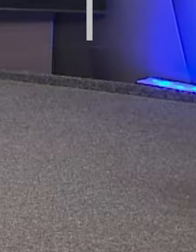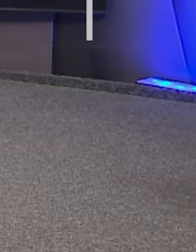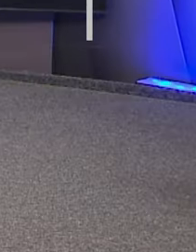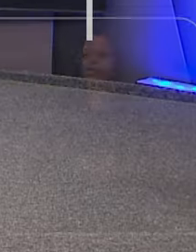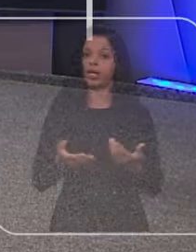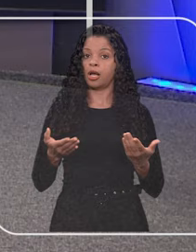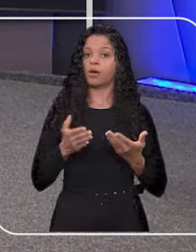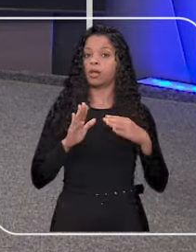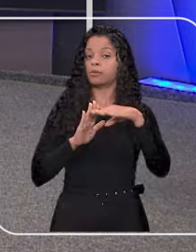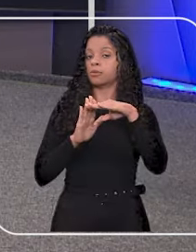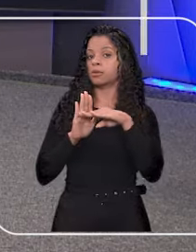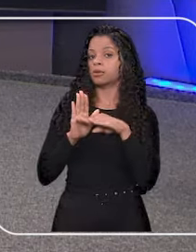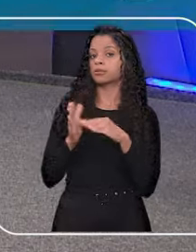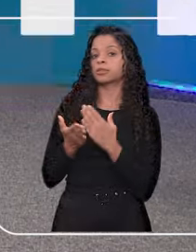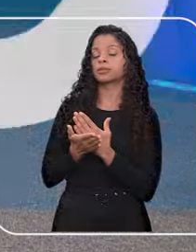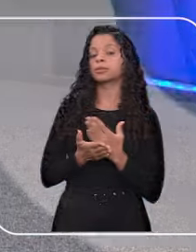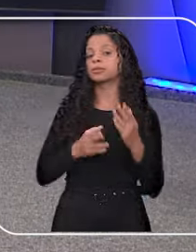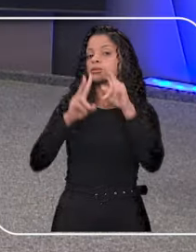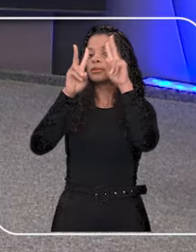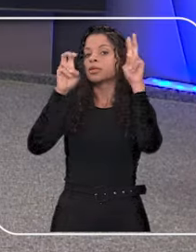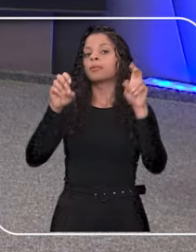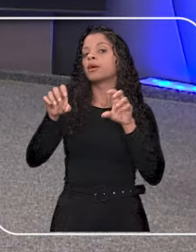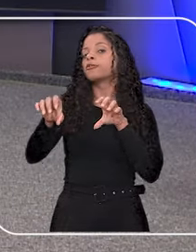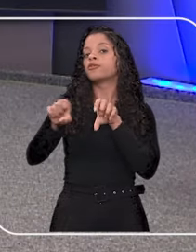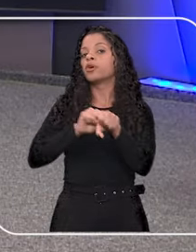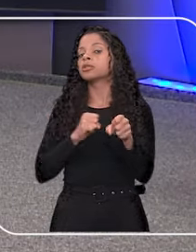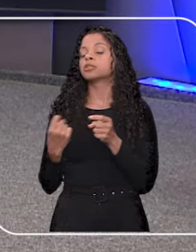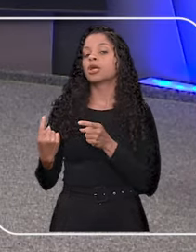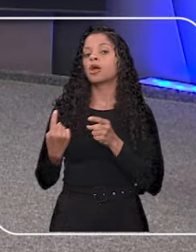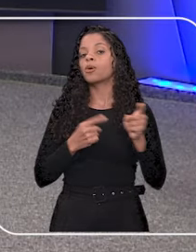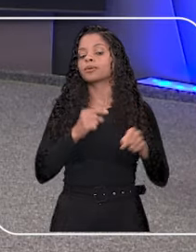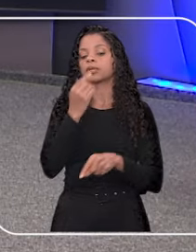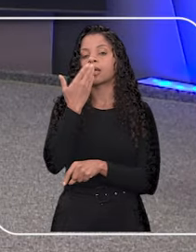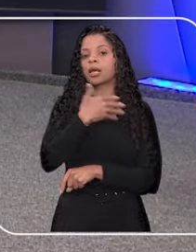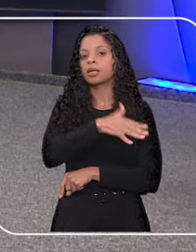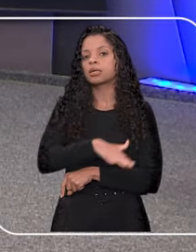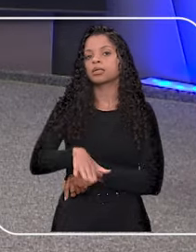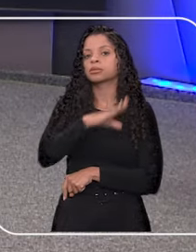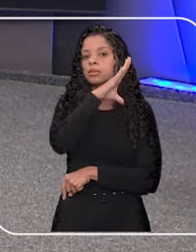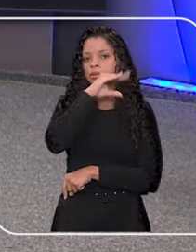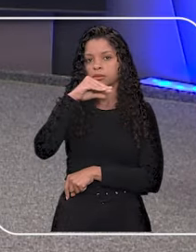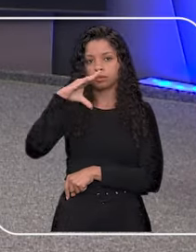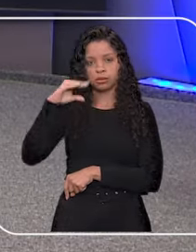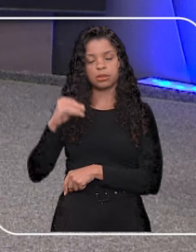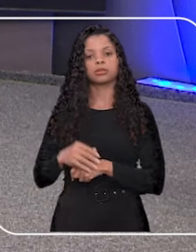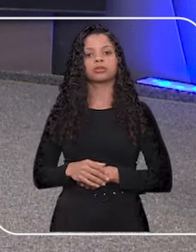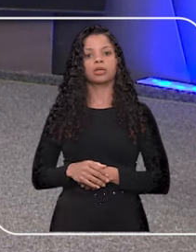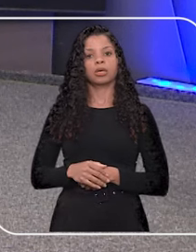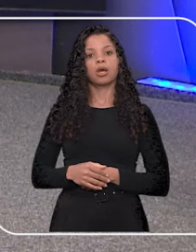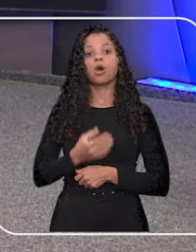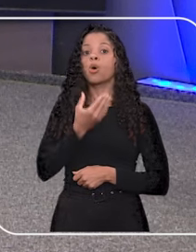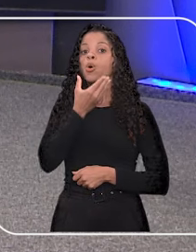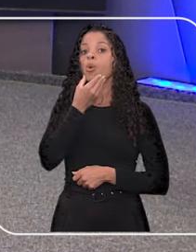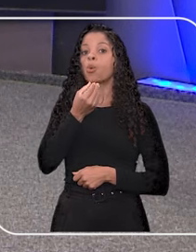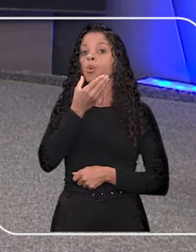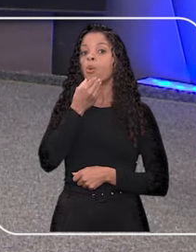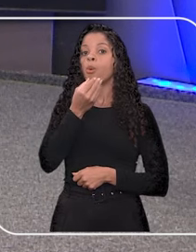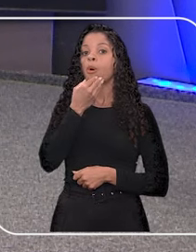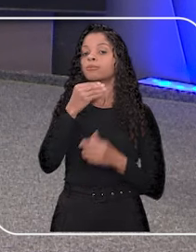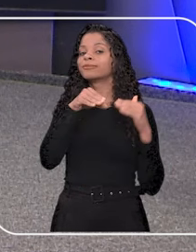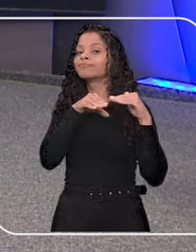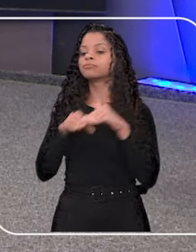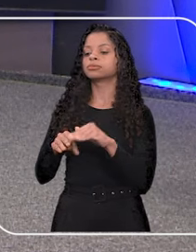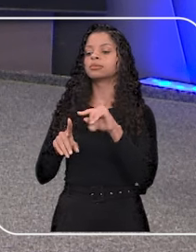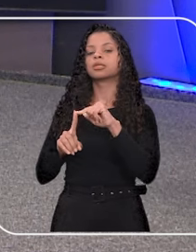ar e a gente Abre o programa falando de violência contra a infância e adolescência o homem que engravidou uma